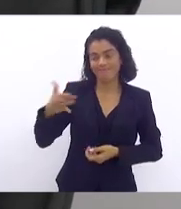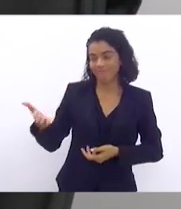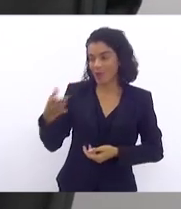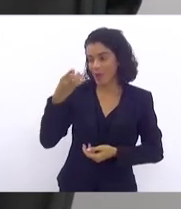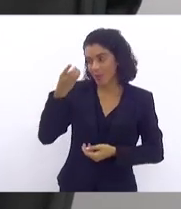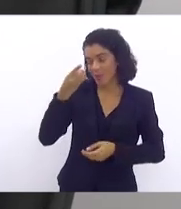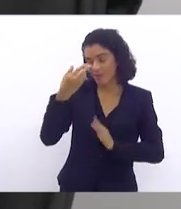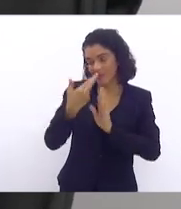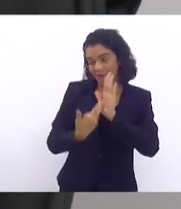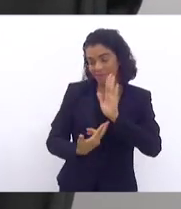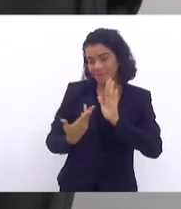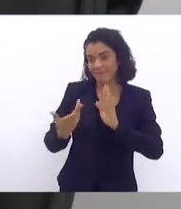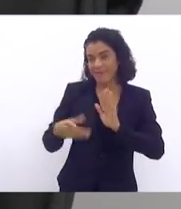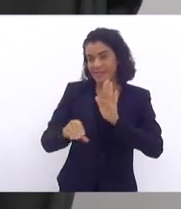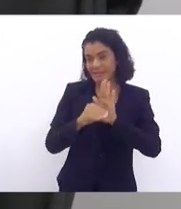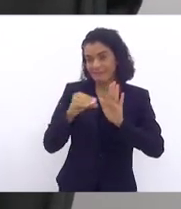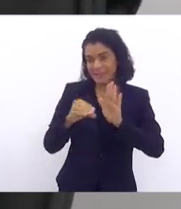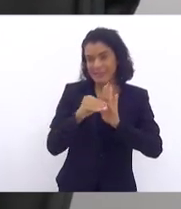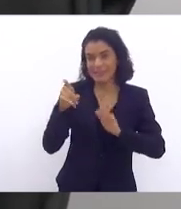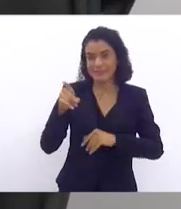o relator das emendas de plenário.